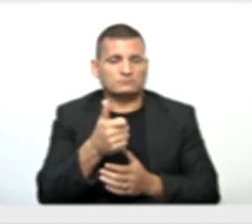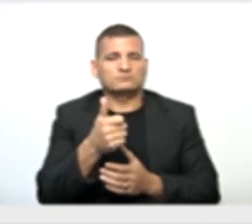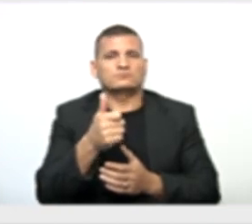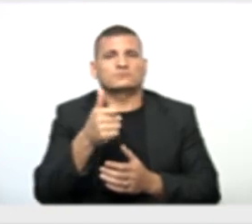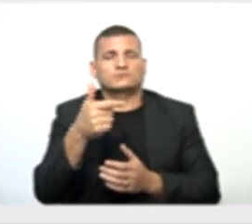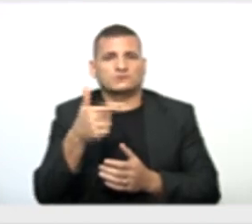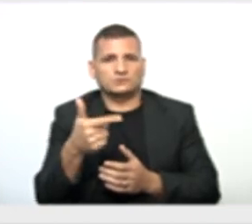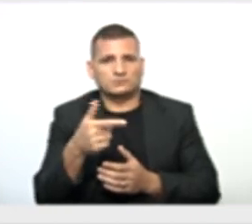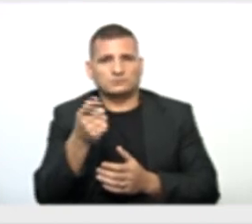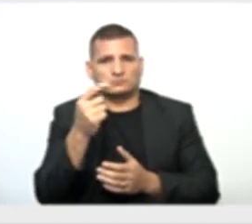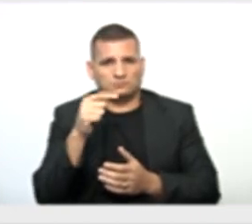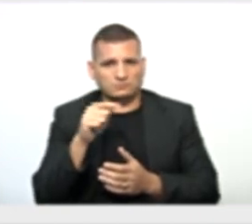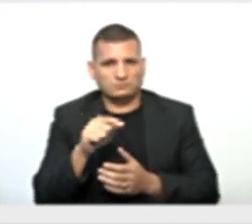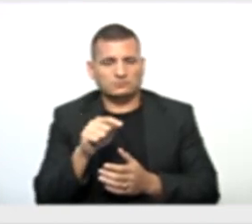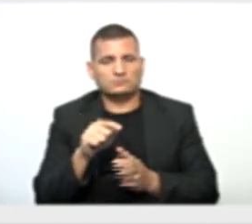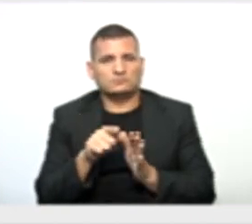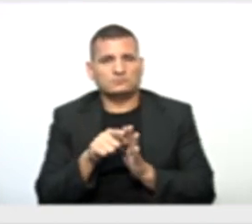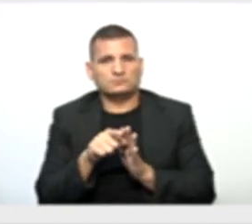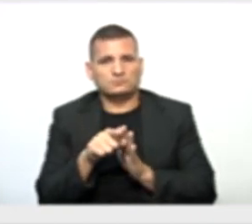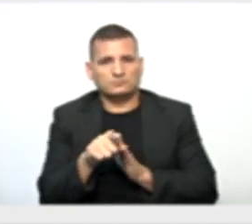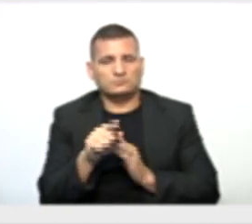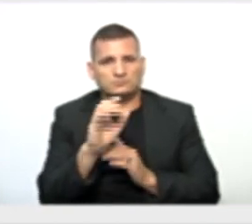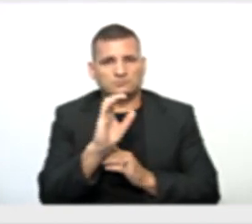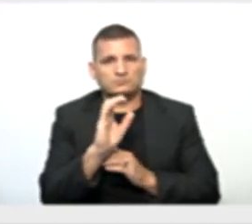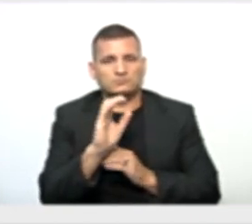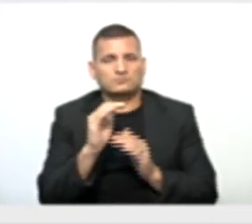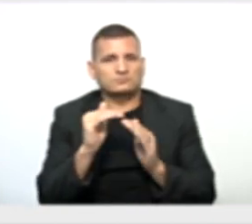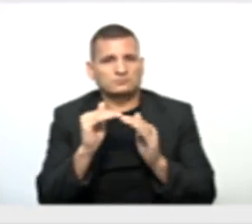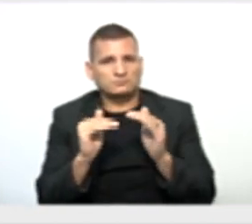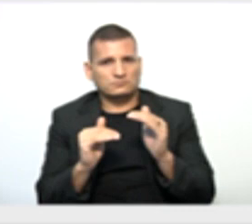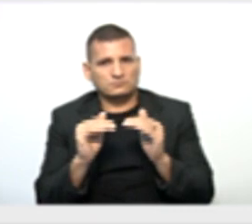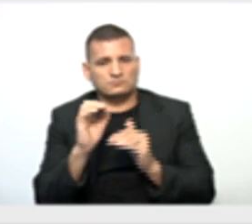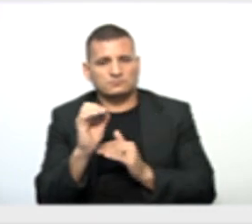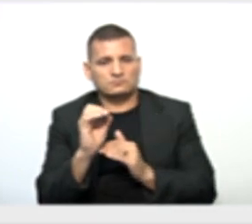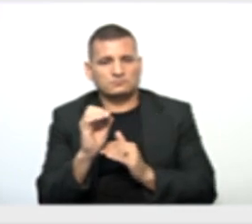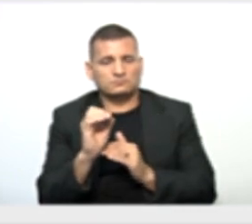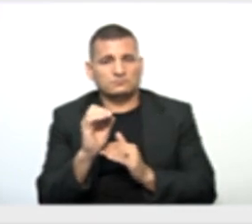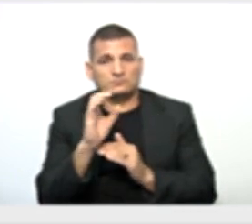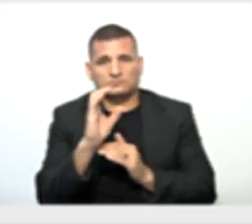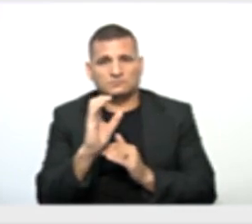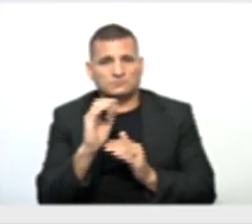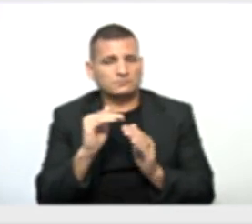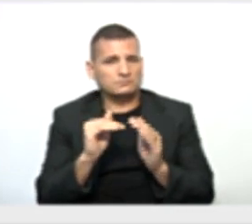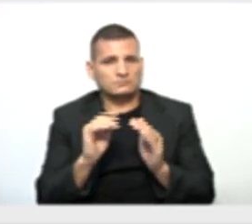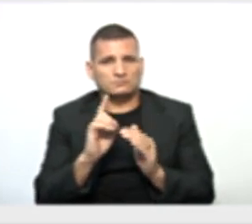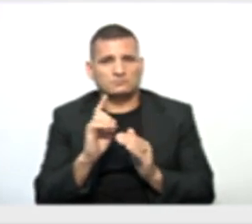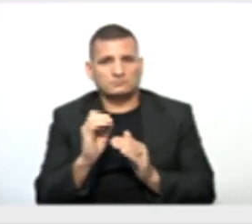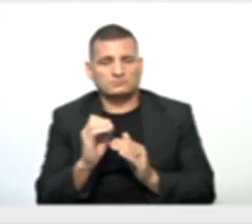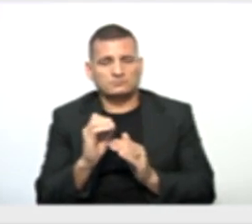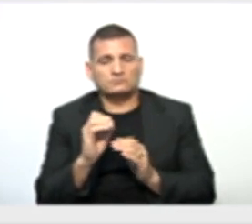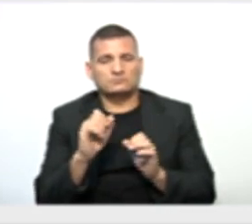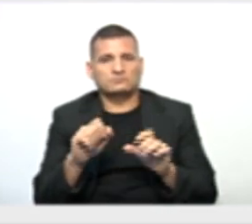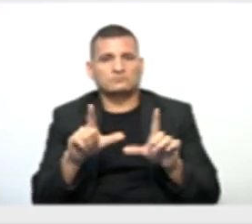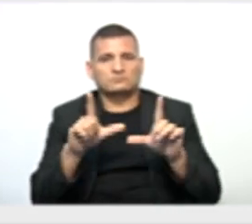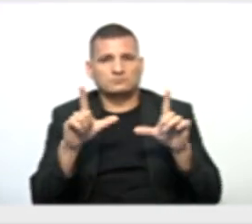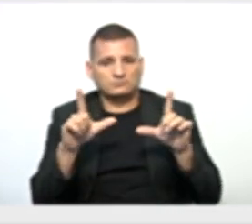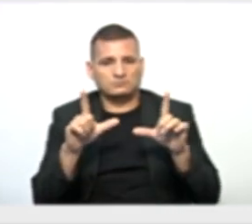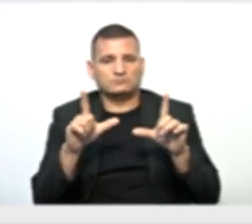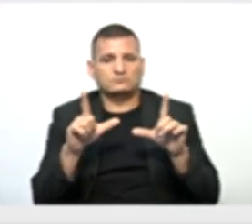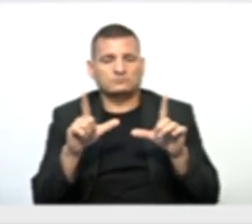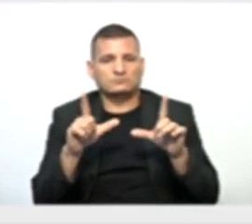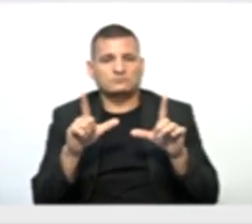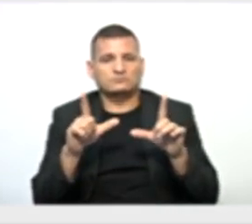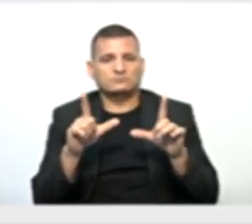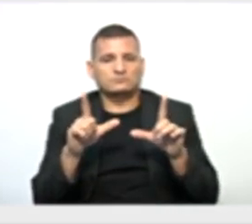para a segunda condição. Aí ele vai perguntar, o C é menor que 0? C não é menor que 0, então ele não vai imprimir que C